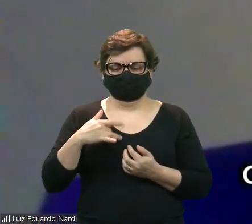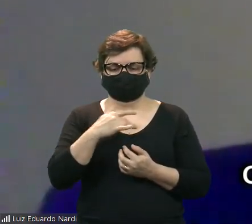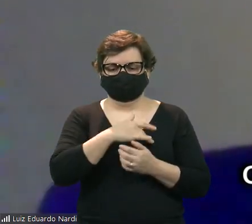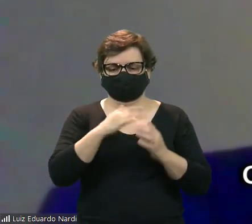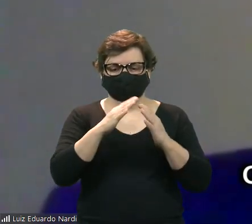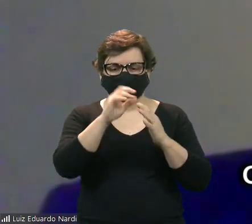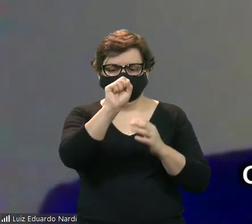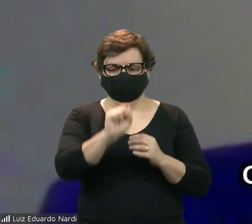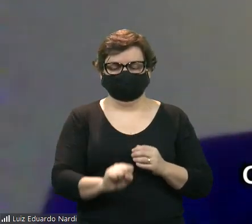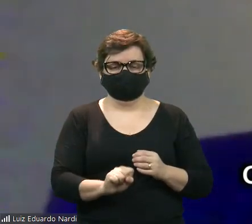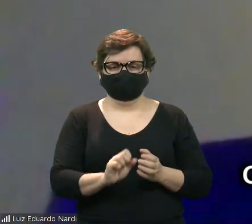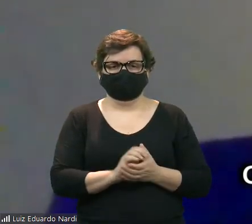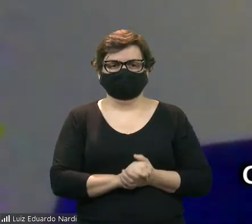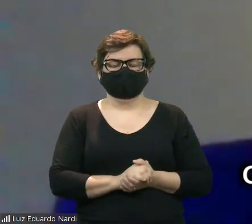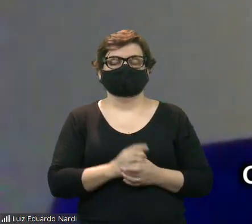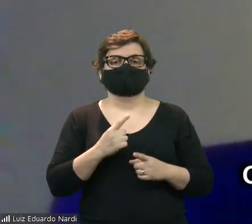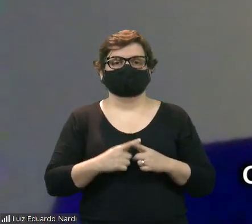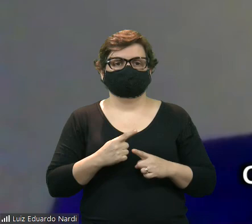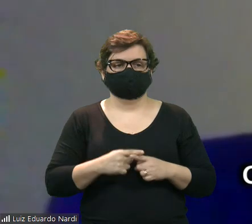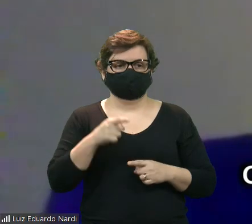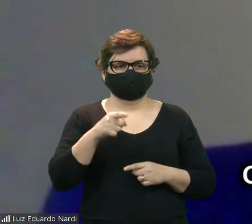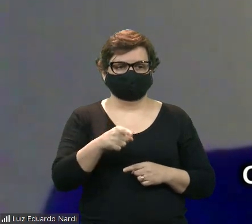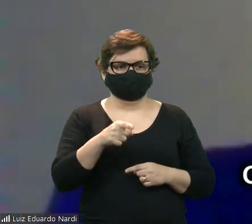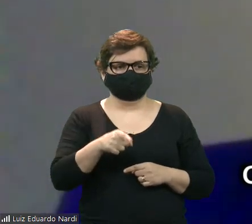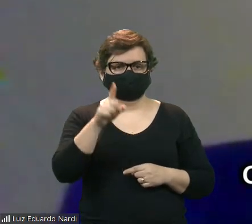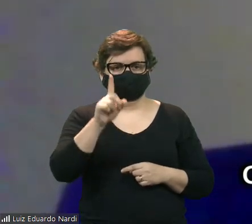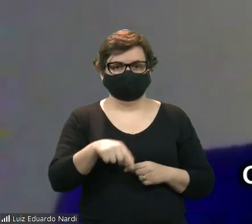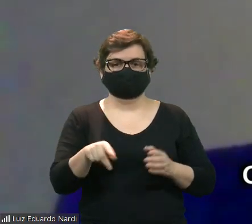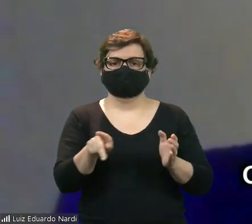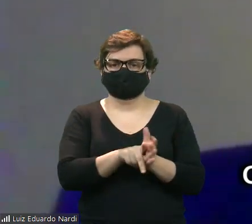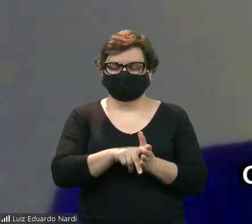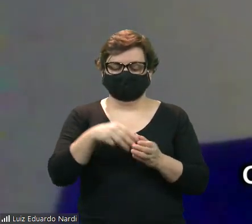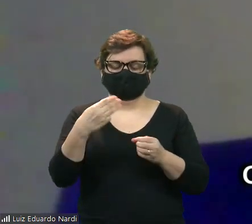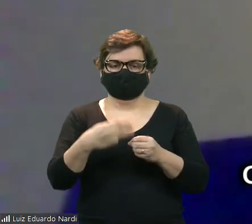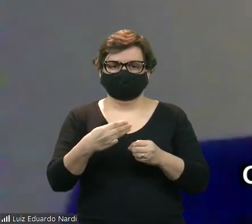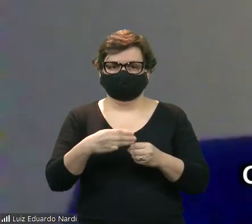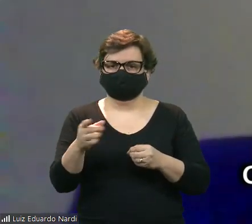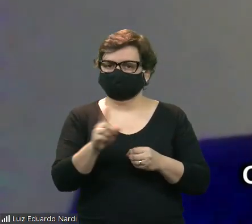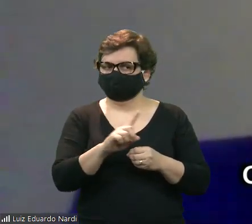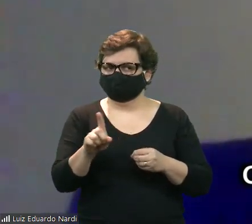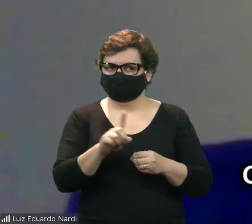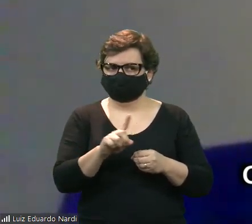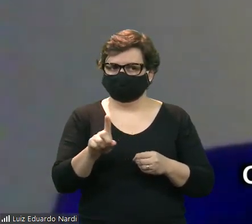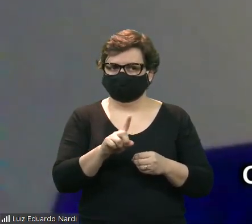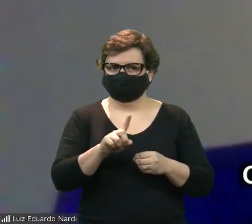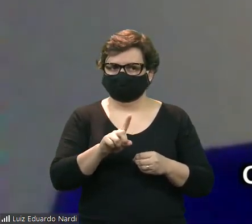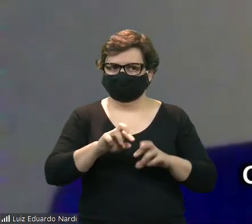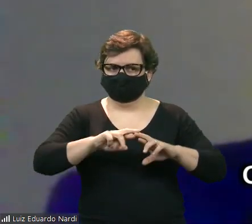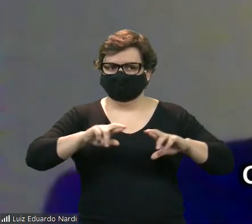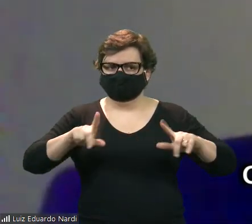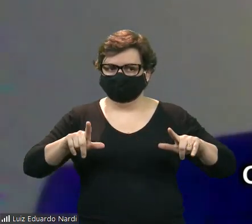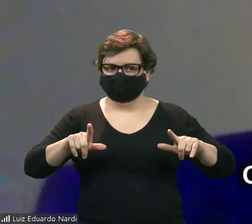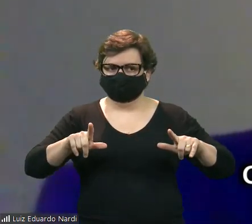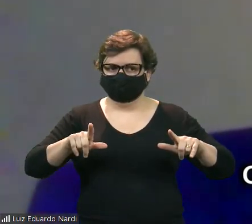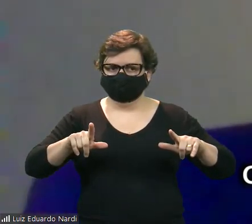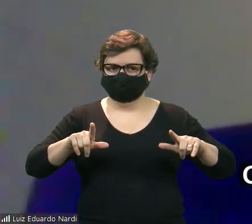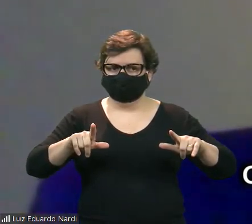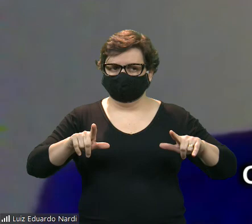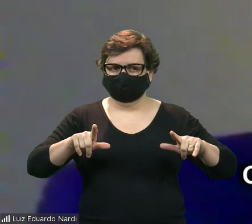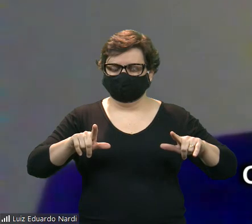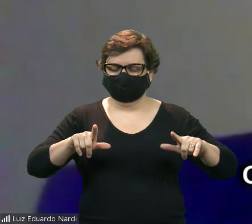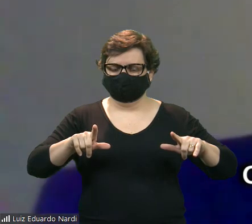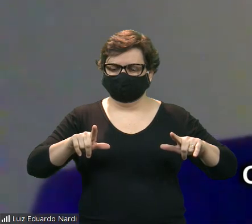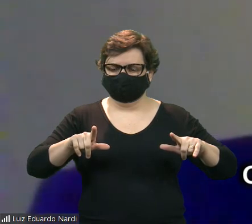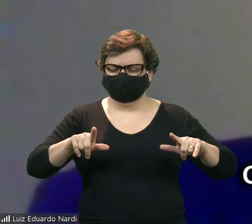da Zona Sul, porque este é do município, não é que nem o PA da Zona Sul, que é a